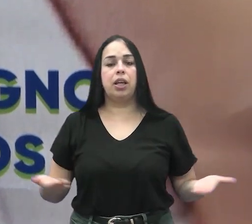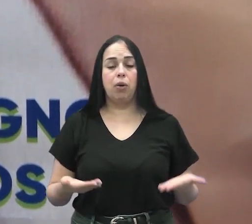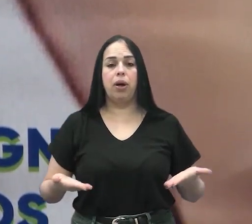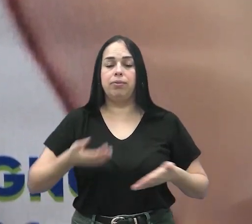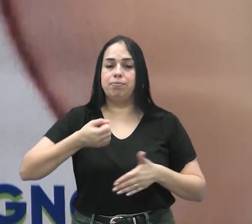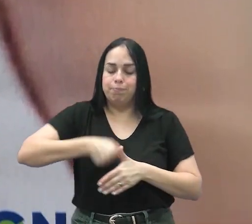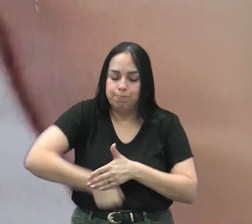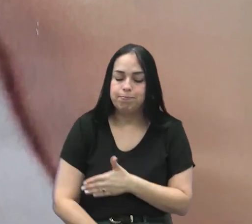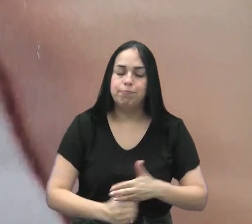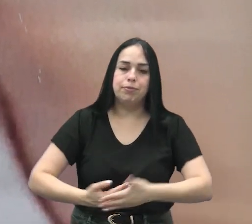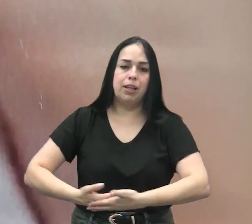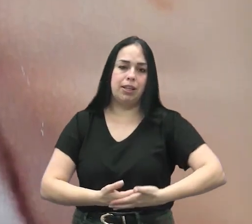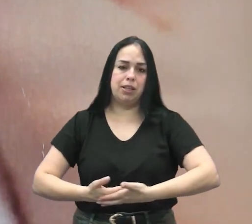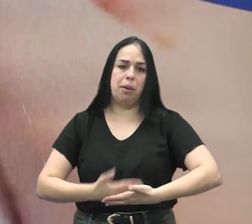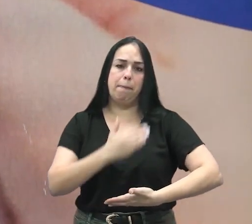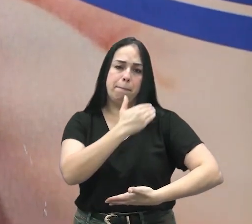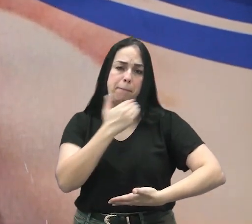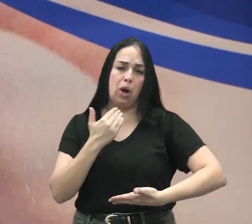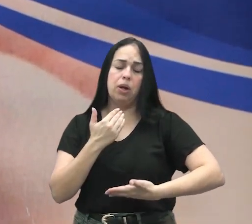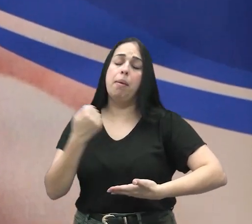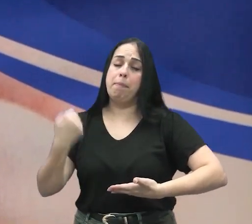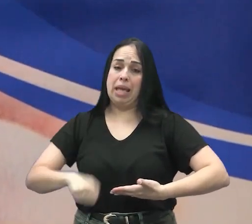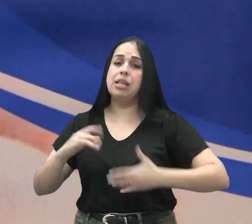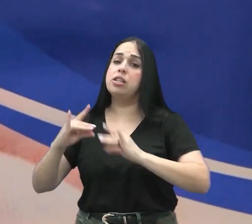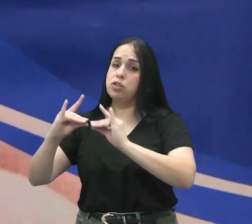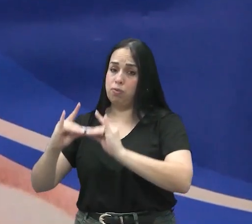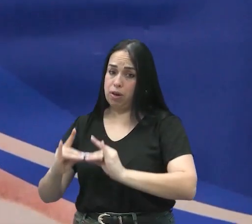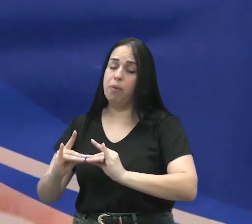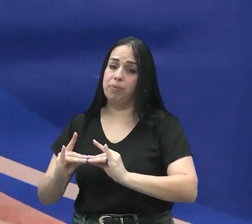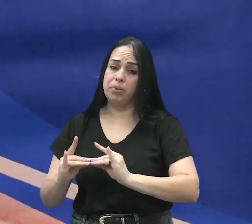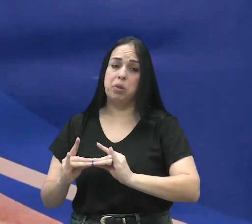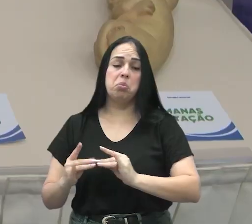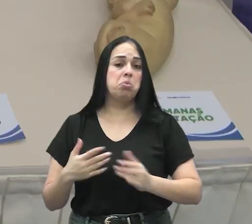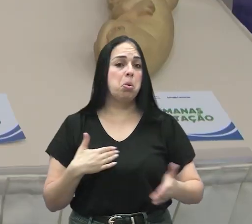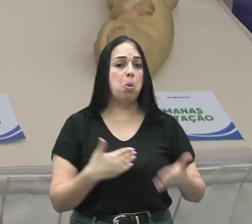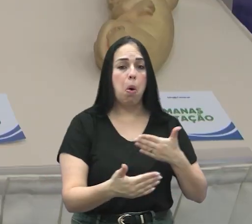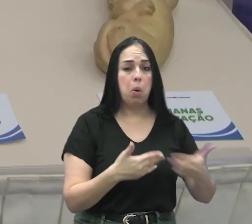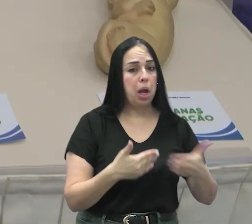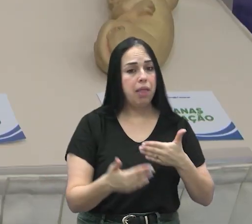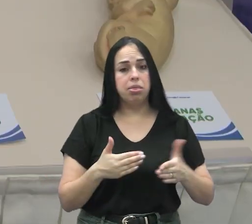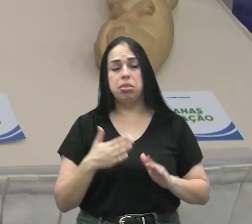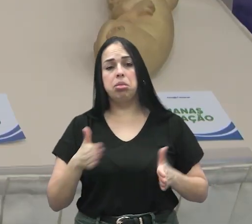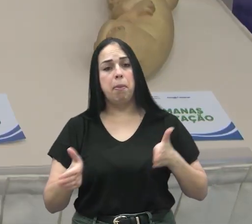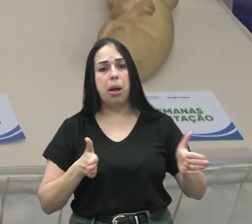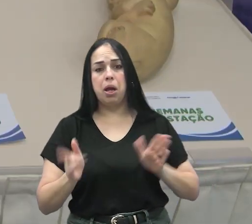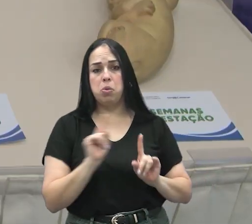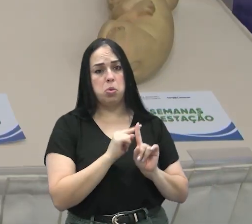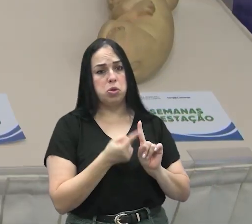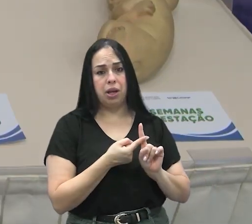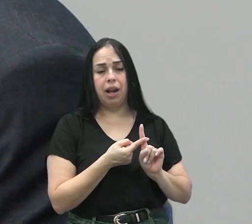tornar obrigatório o sepultamento de nascituros e natimortos em São José dos Campos, independentemente da